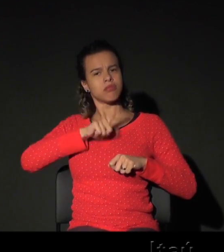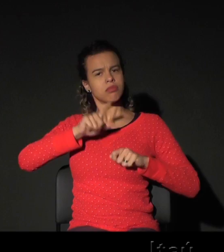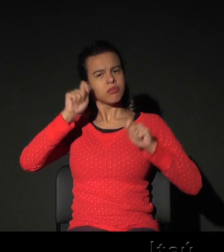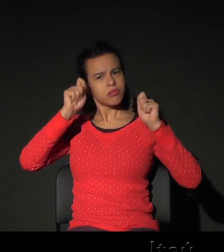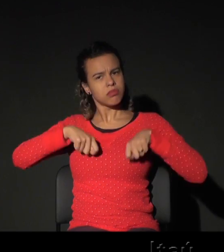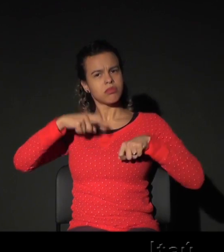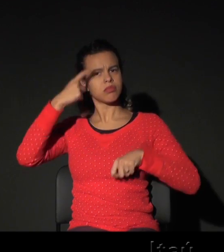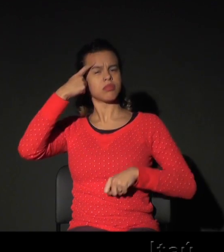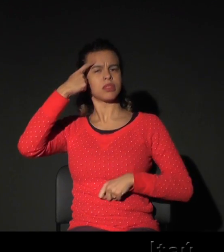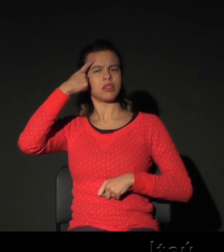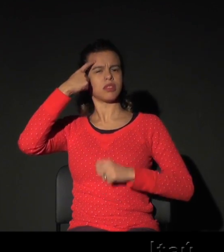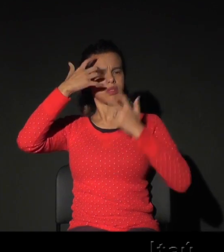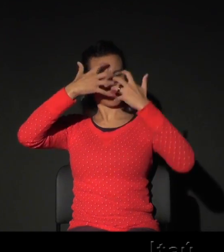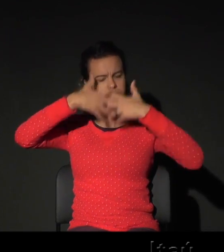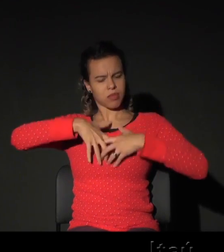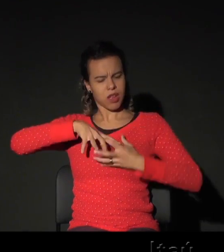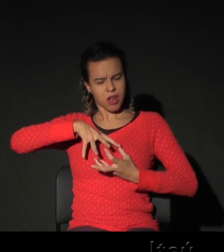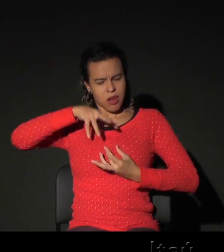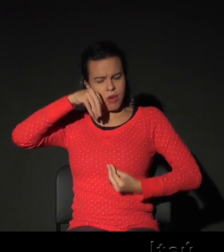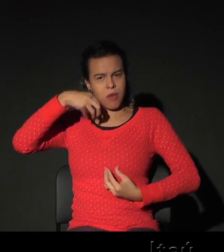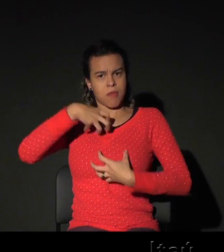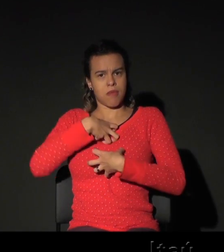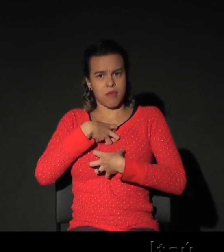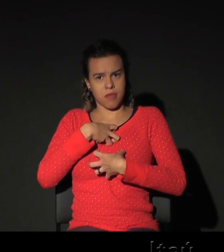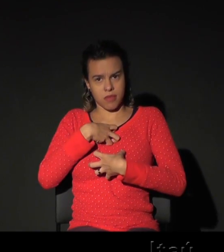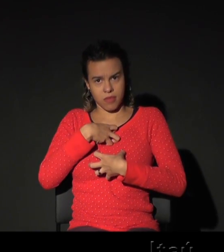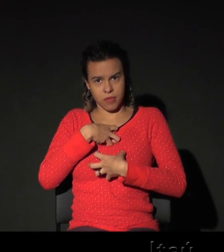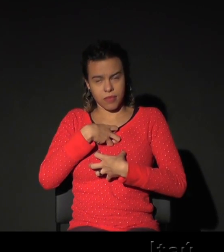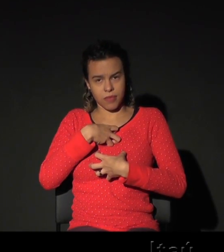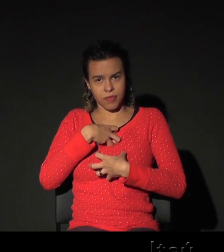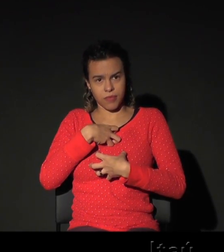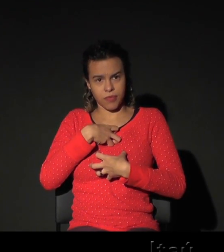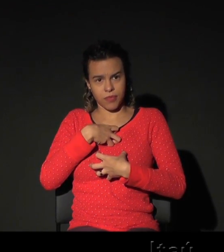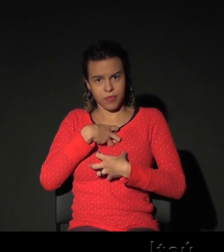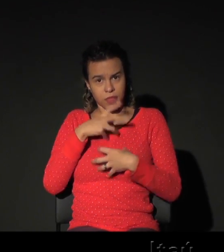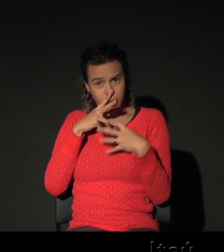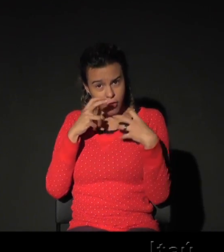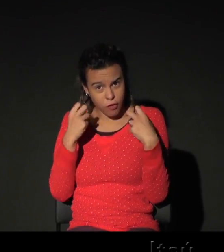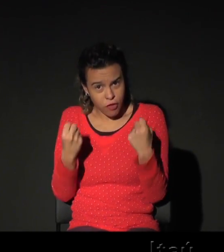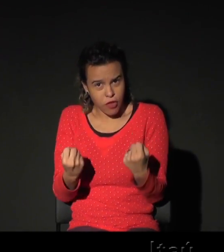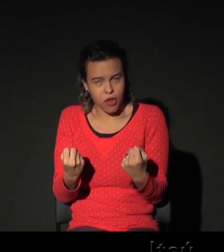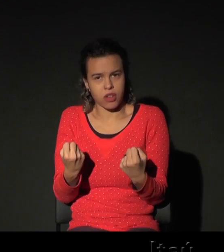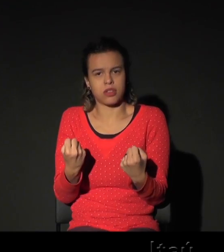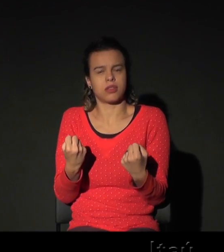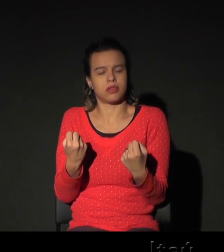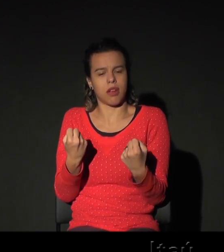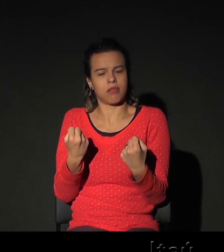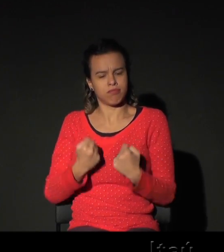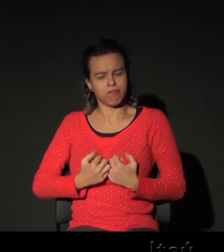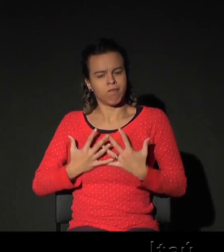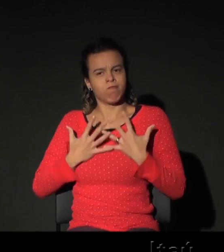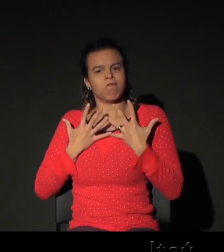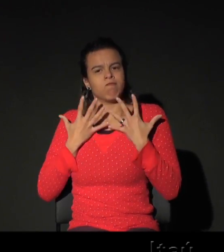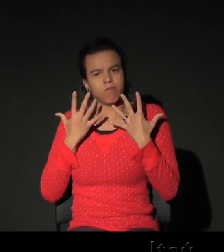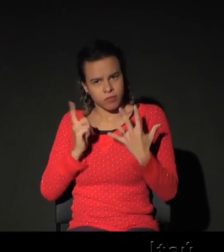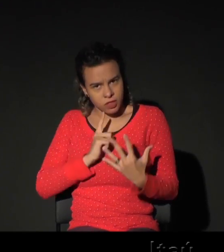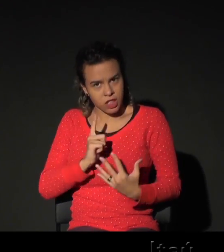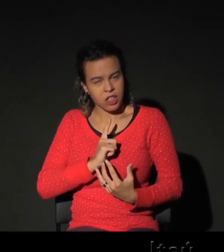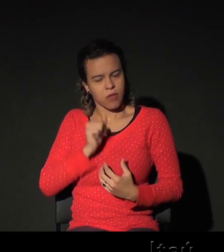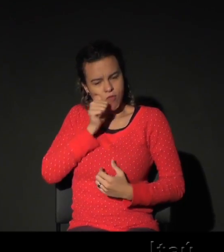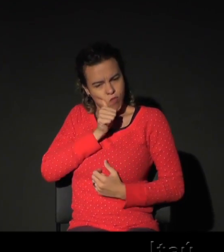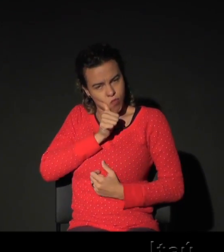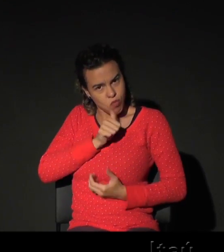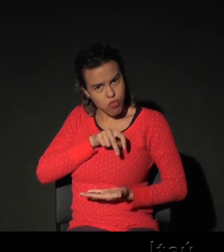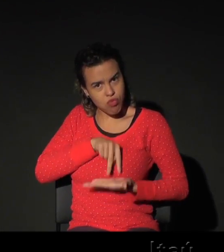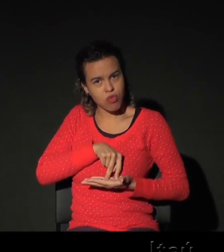pensar com a nossa própria alma com essa força interior com essa força